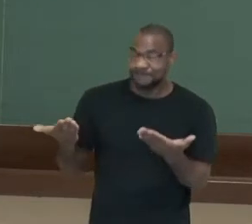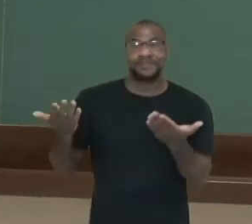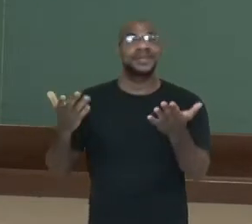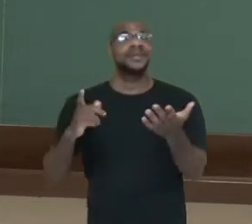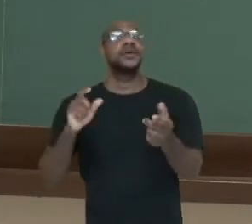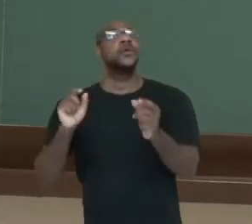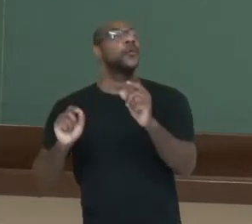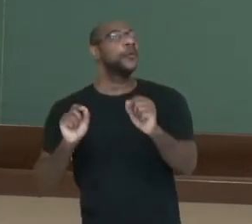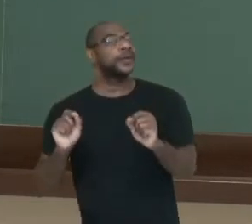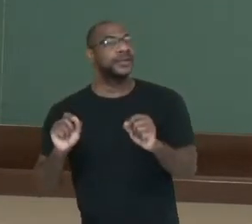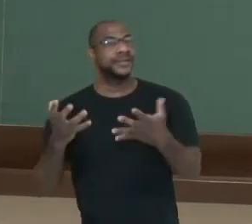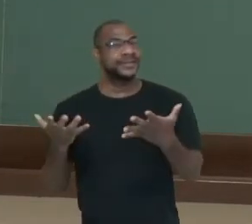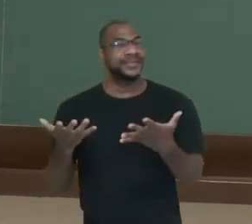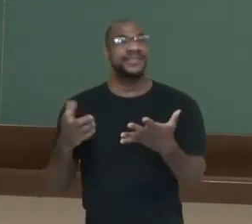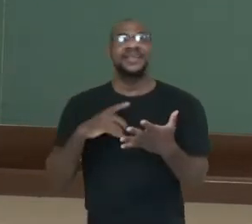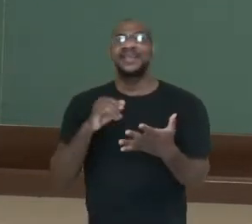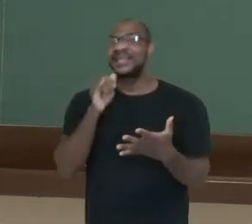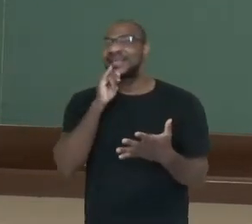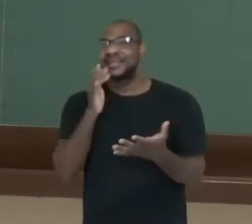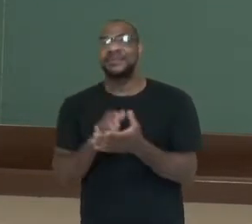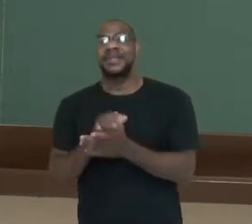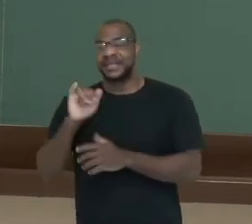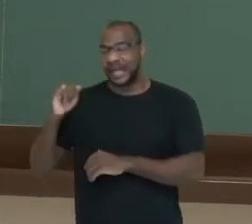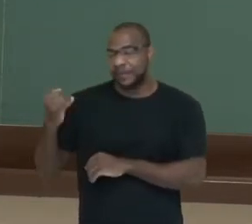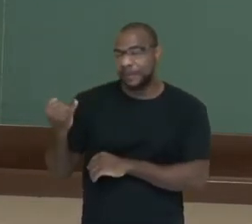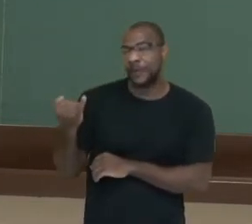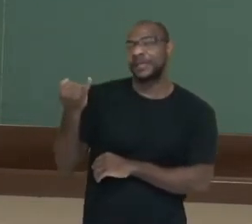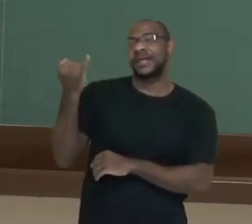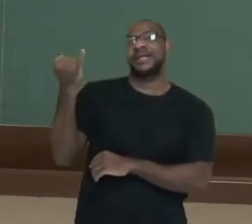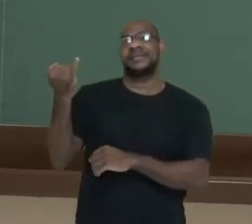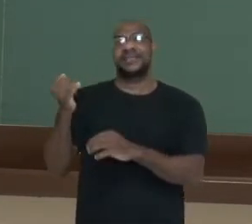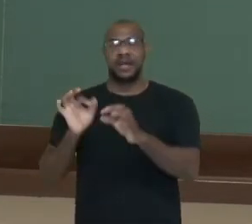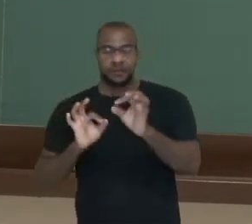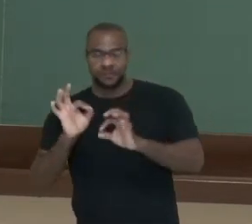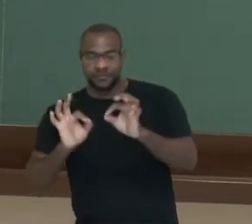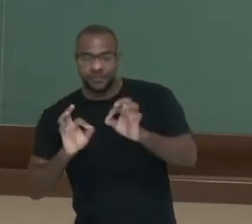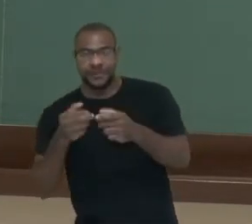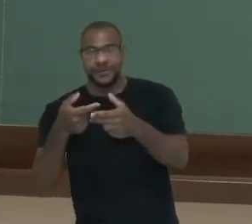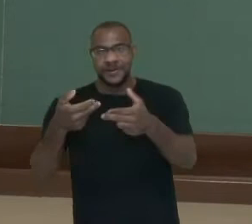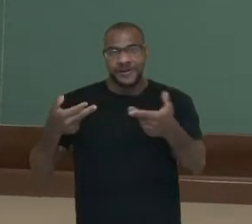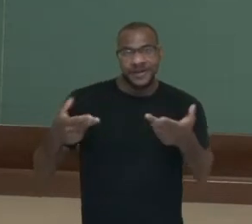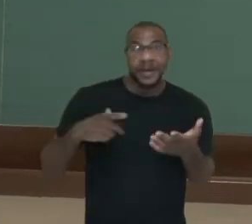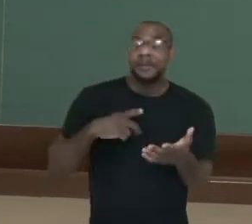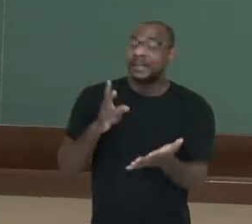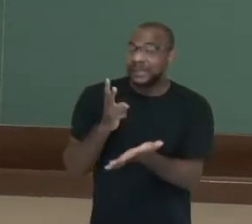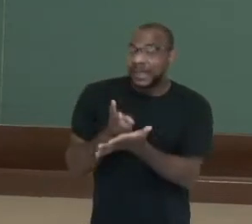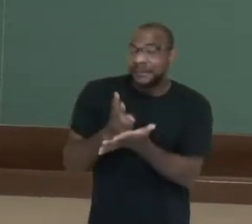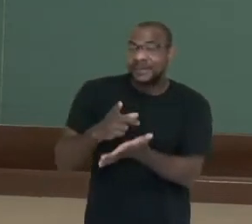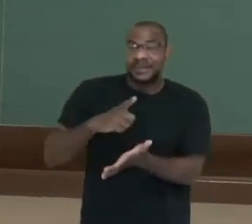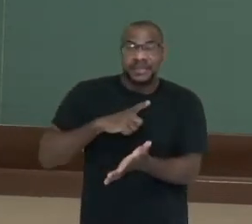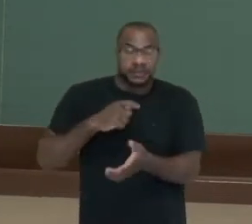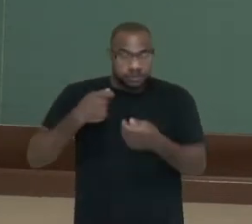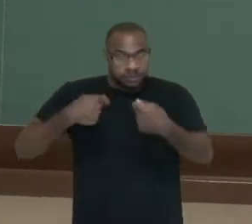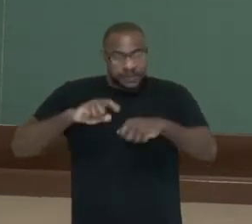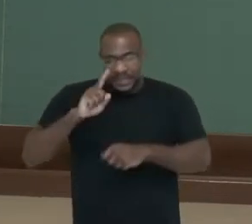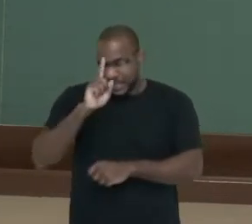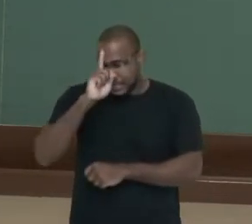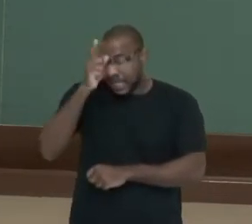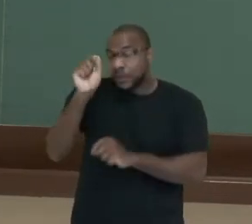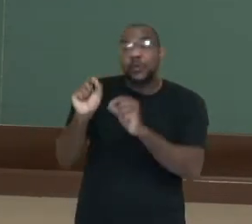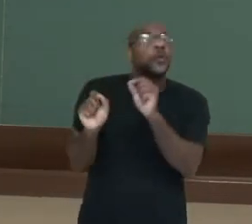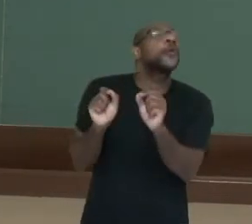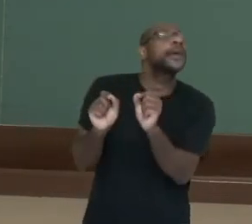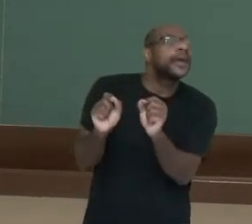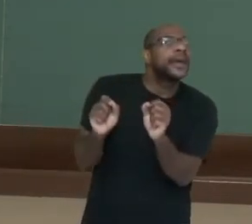o quesito domínio, importância, ordenação, mas sempre tem que ter essa noção de que